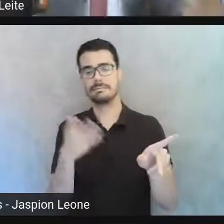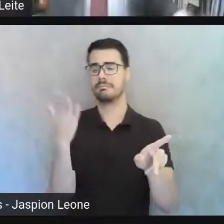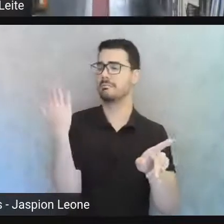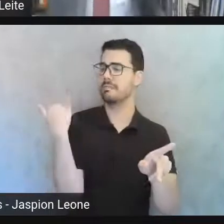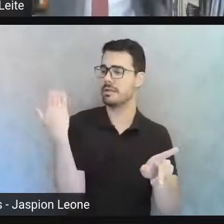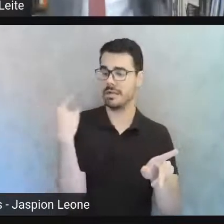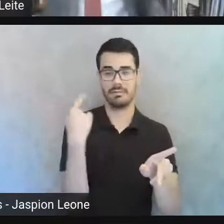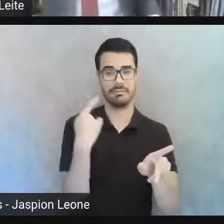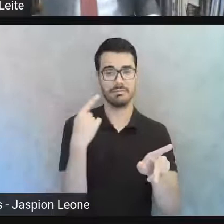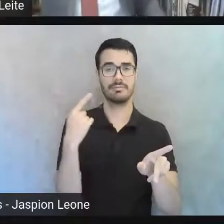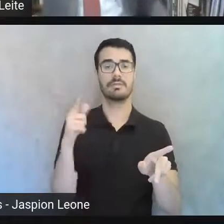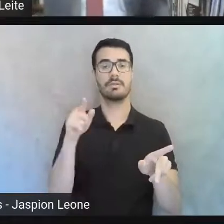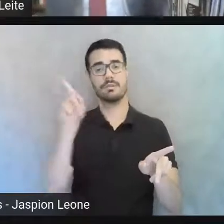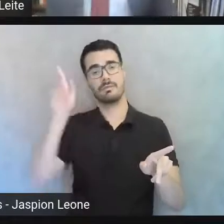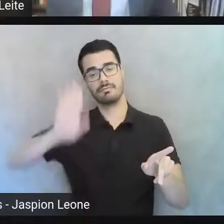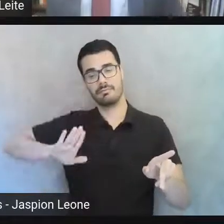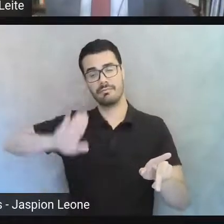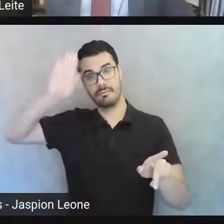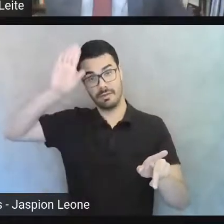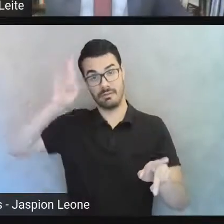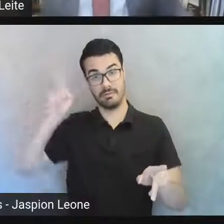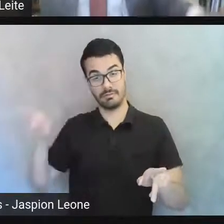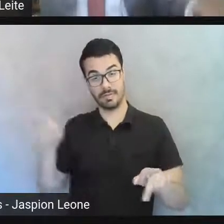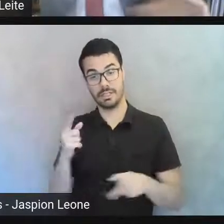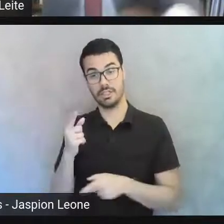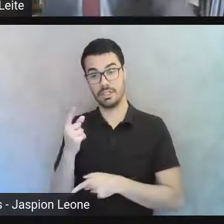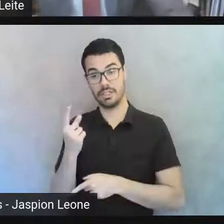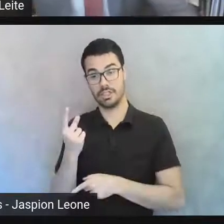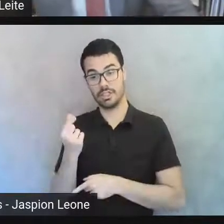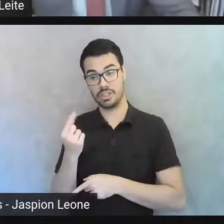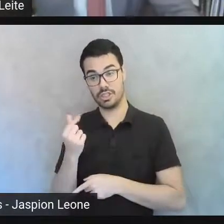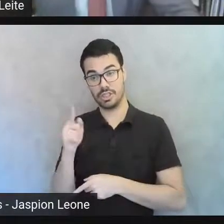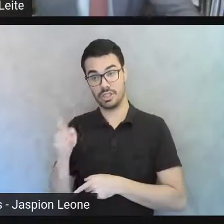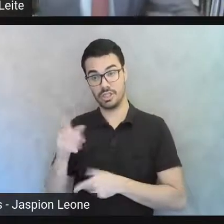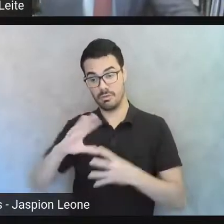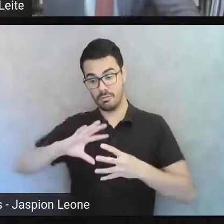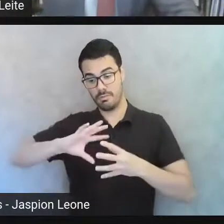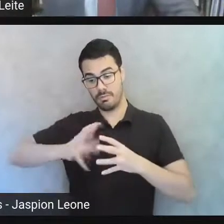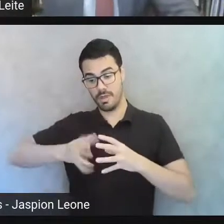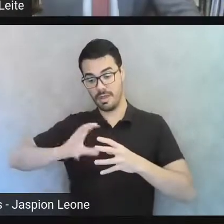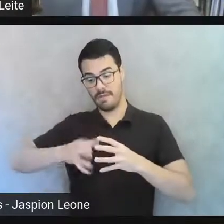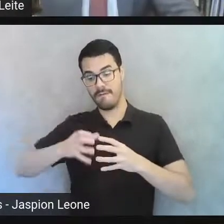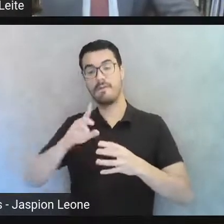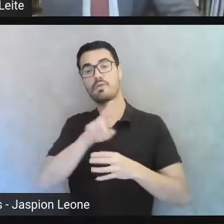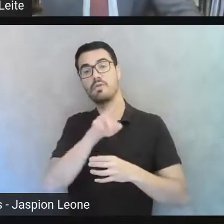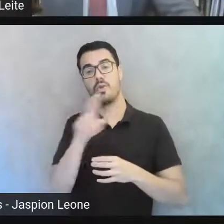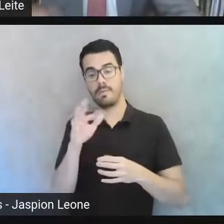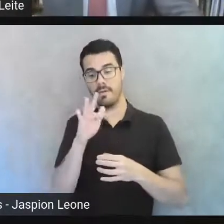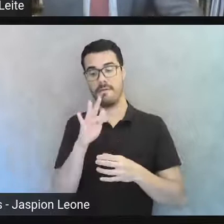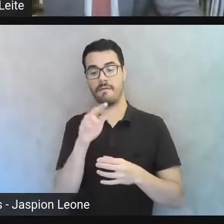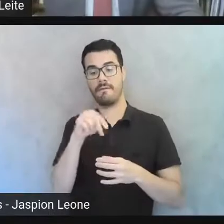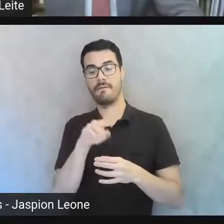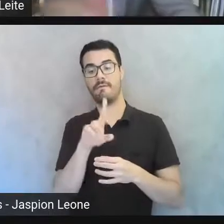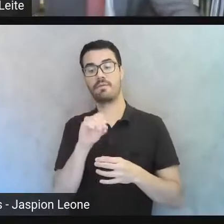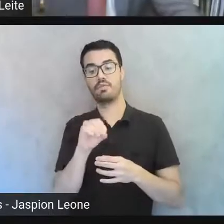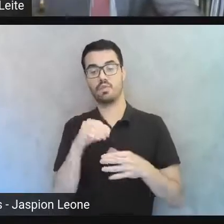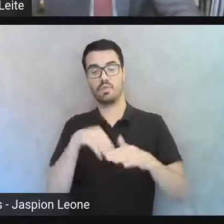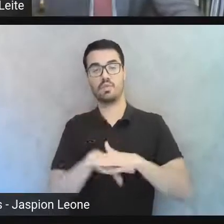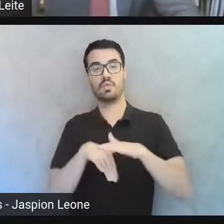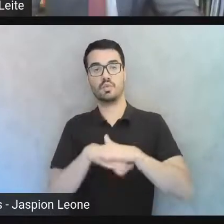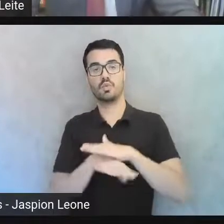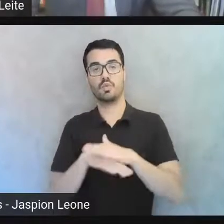em que as campanhas eram financiadas apenas com recurso do fundo partidário, com doações de